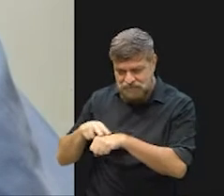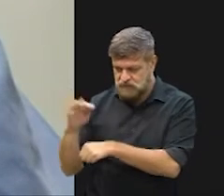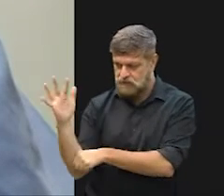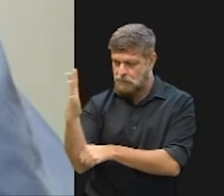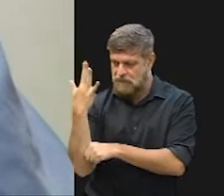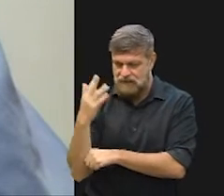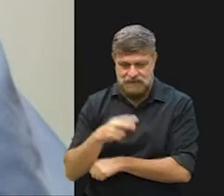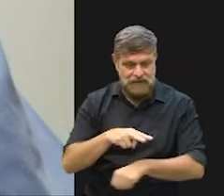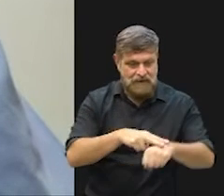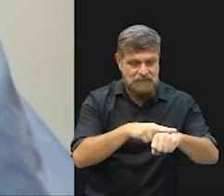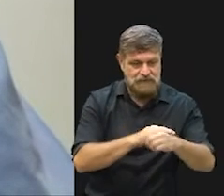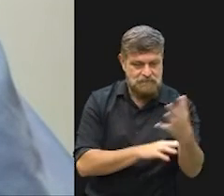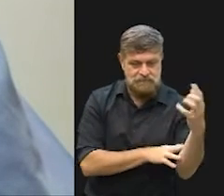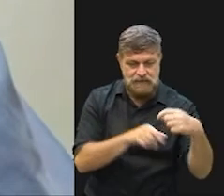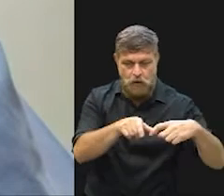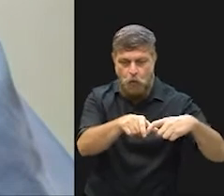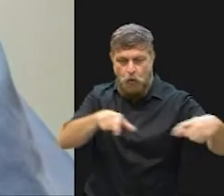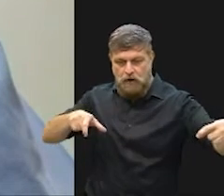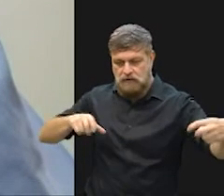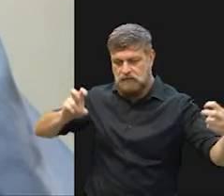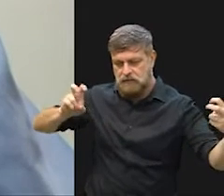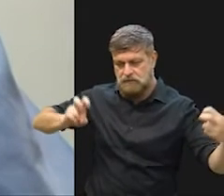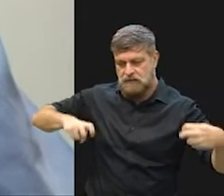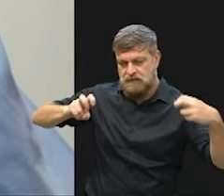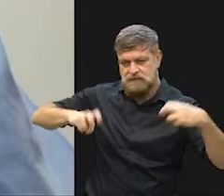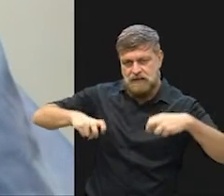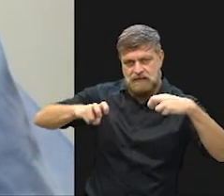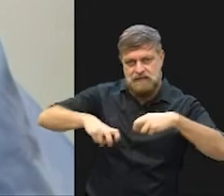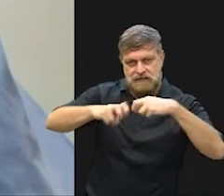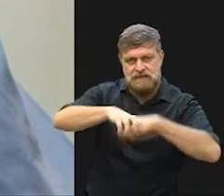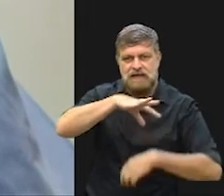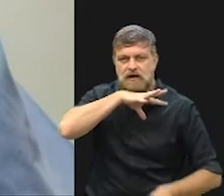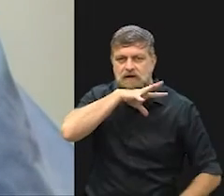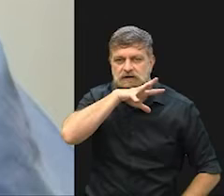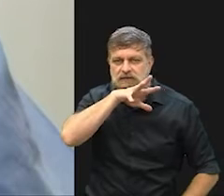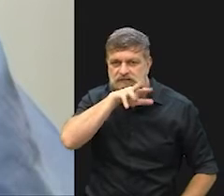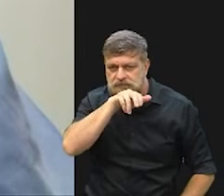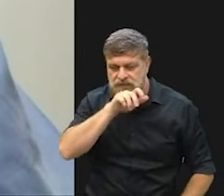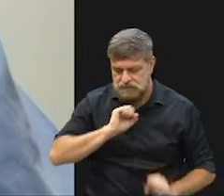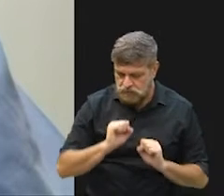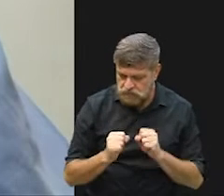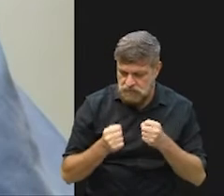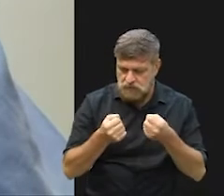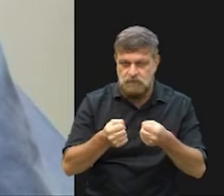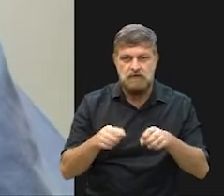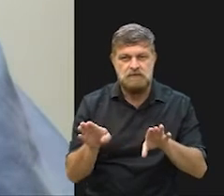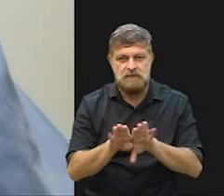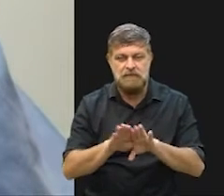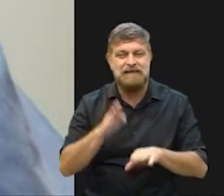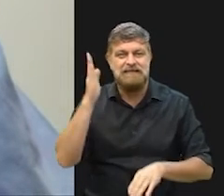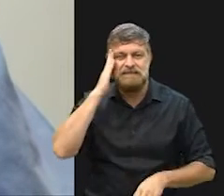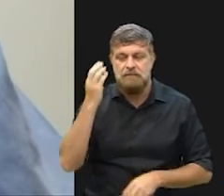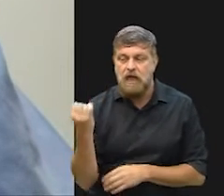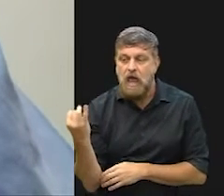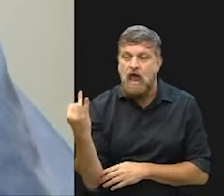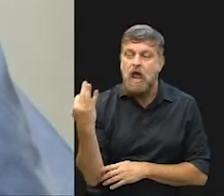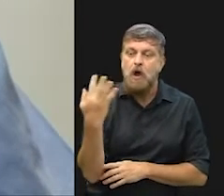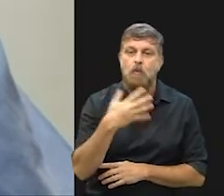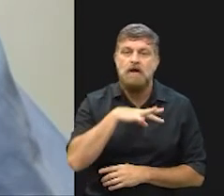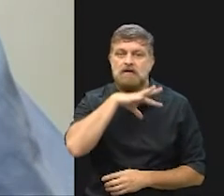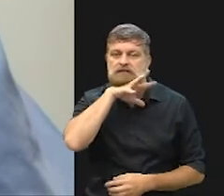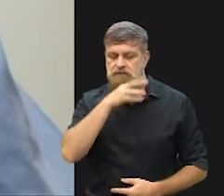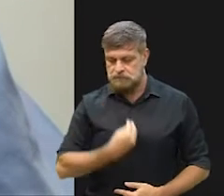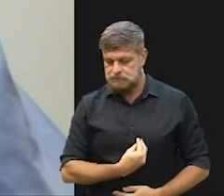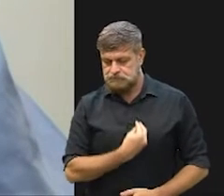florestais de toda a região metropolitana de Campinas. E nesse esforço também fazer um levantamento de